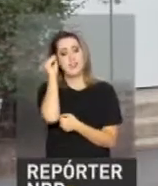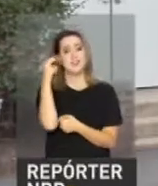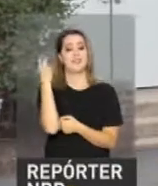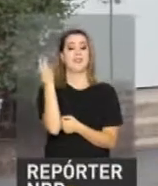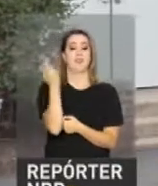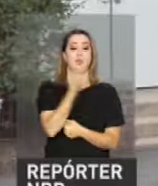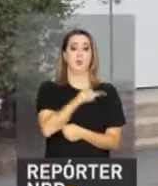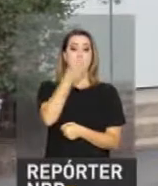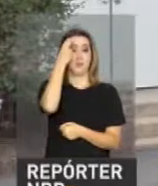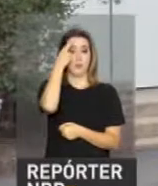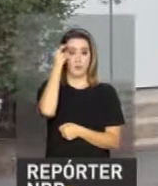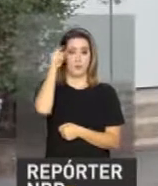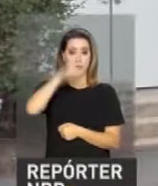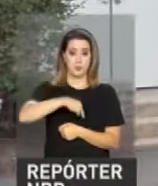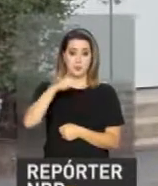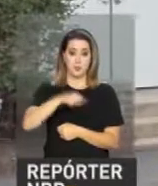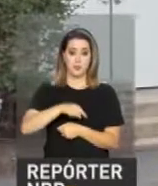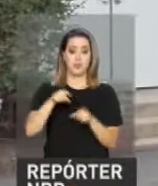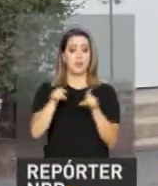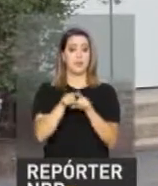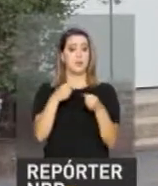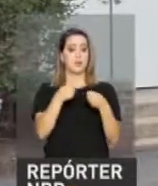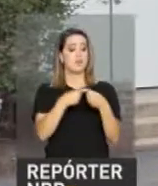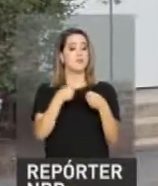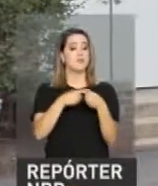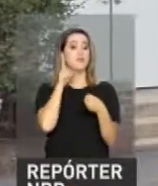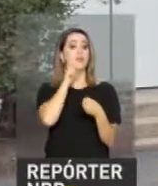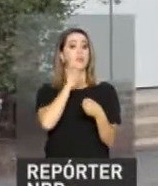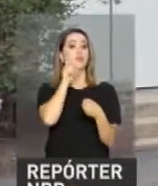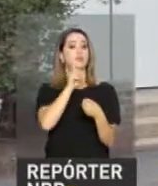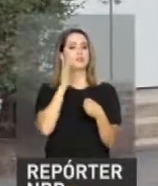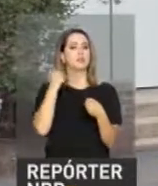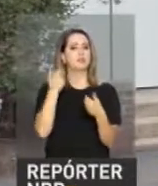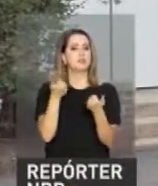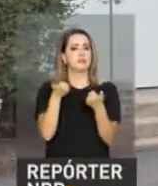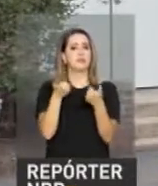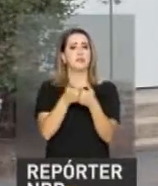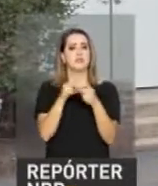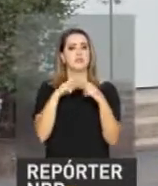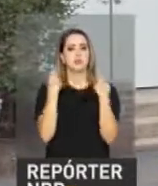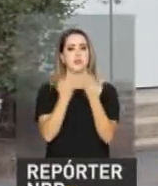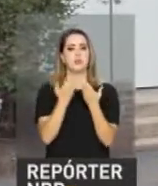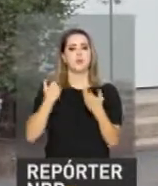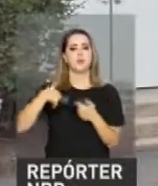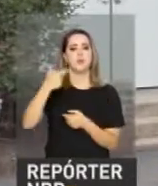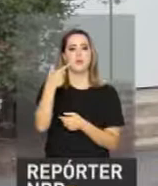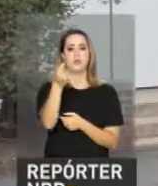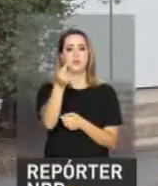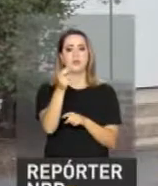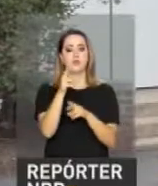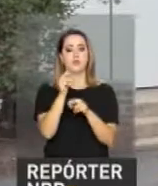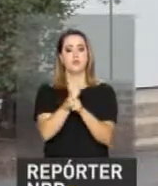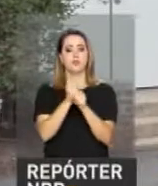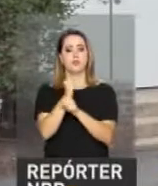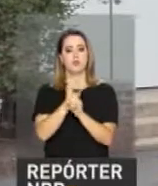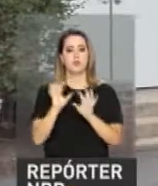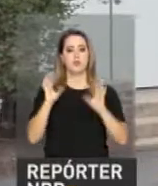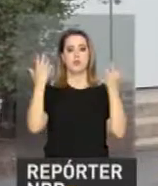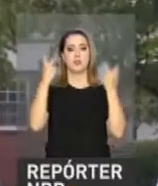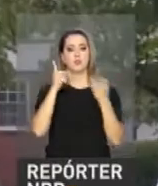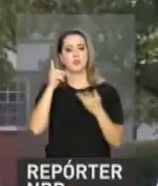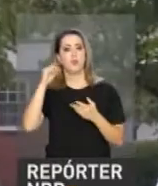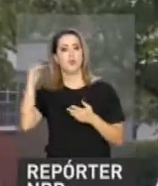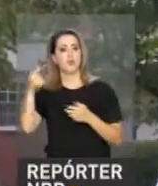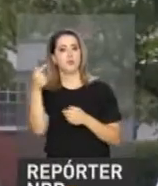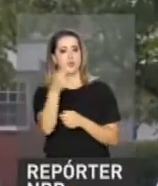Brasil. Aqui no estado de Maryland, eles se reúnem há mais de 20 anos para comemorar a data da